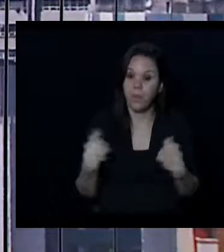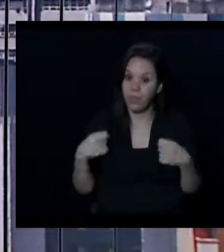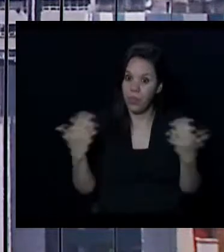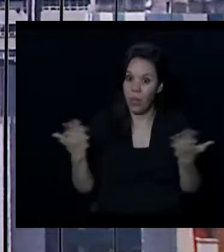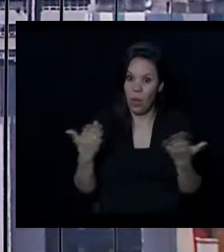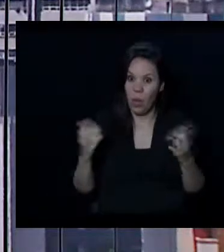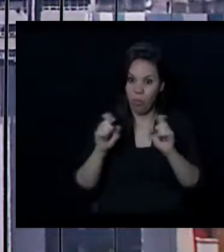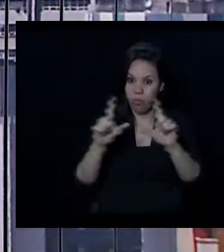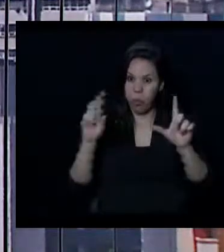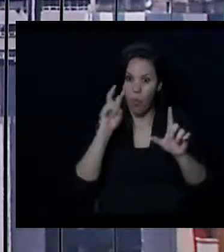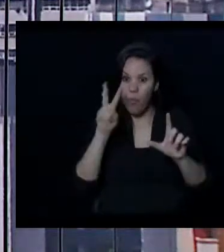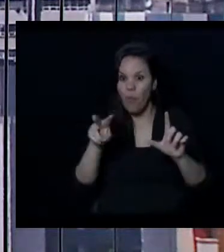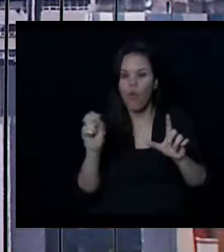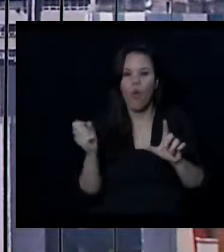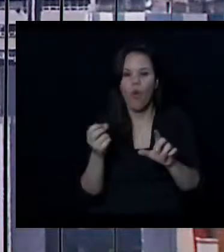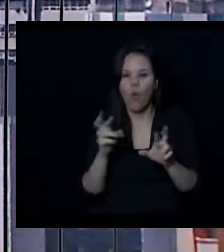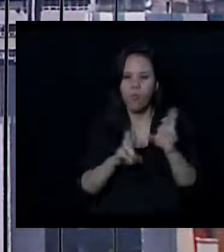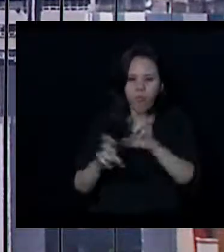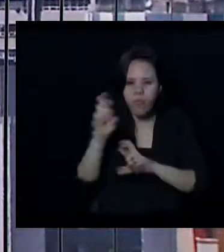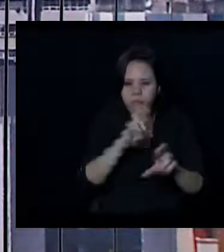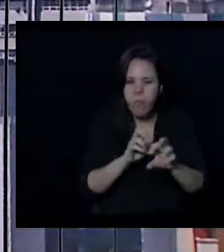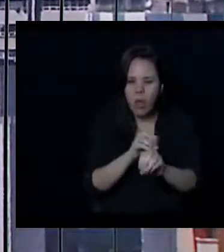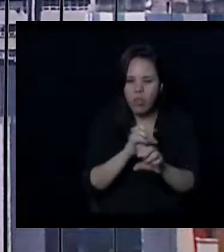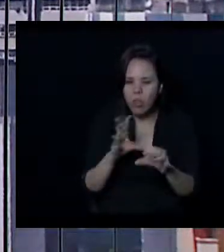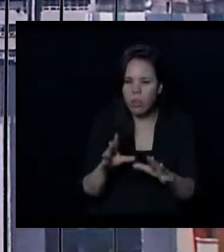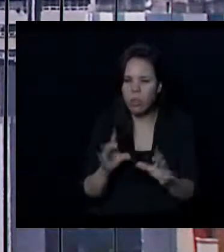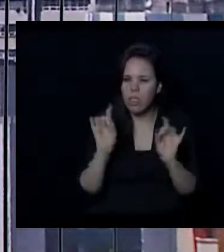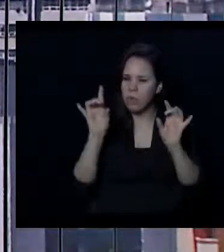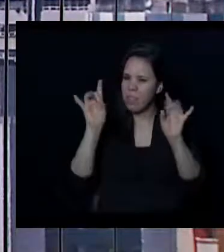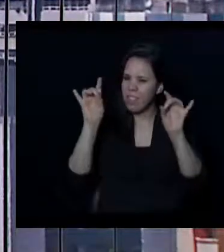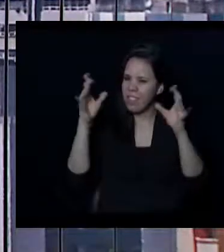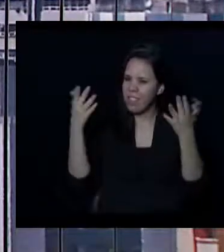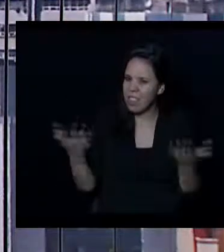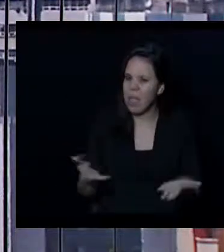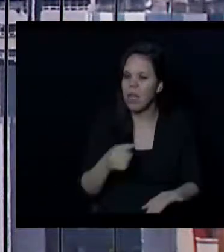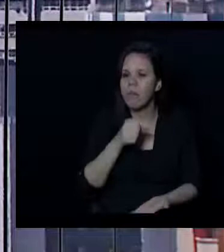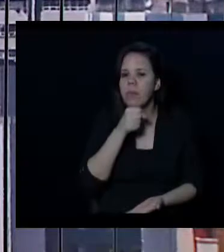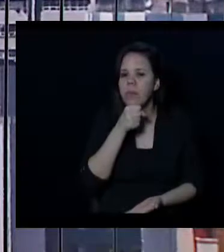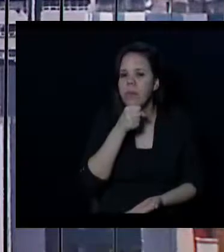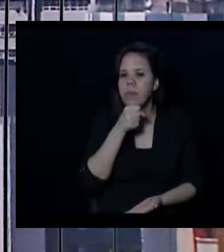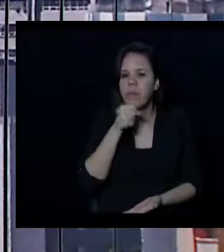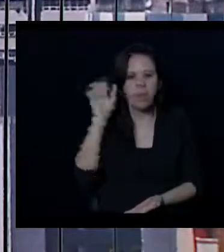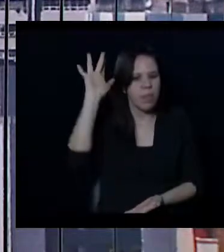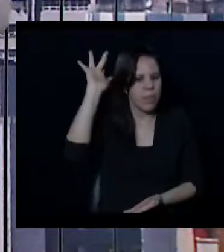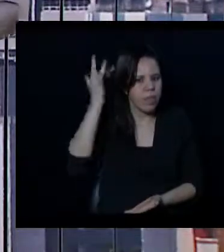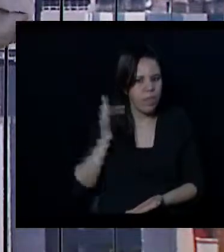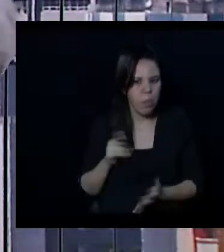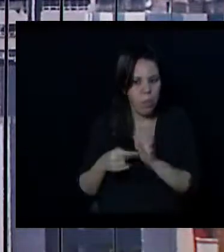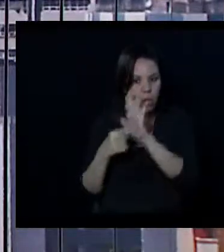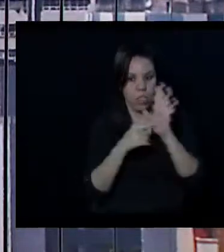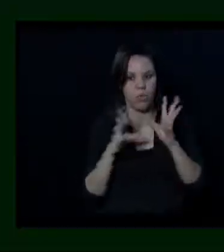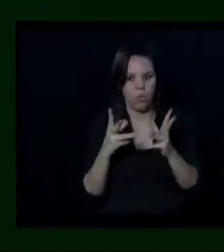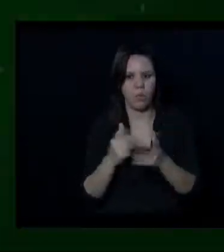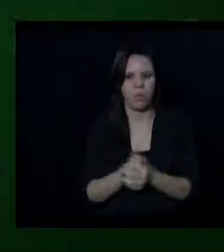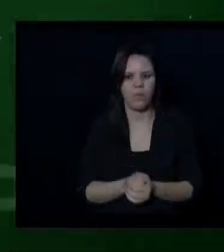Olho na Educação faz um roteiro bem especial. A repórter Andréia Marques mostra tudo